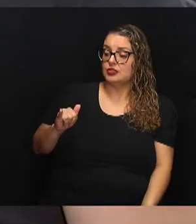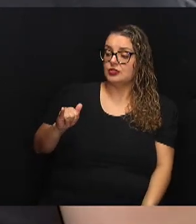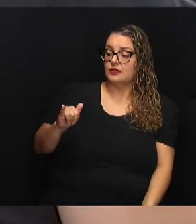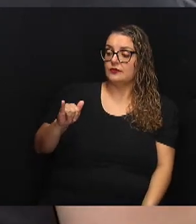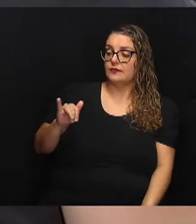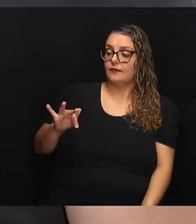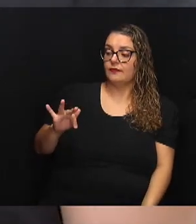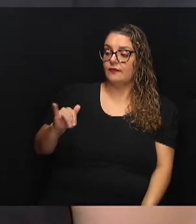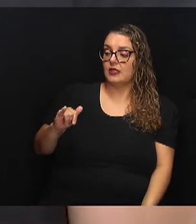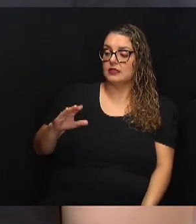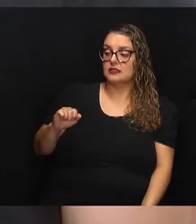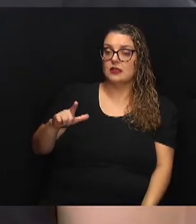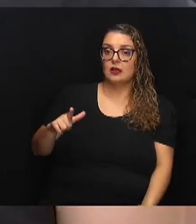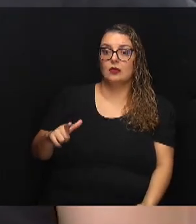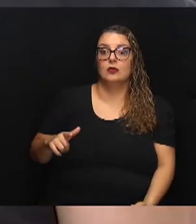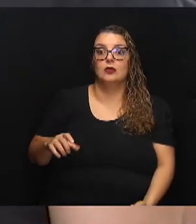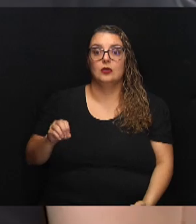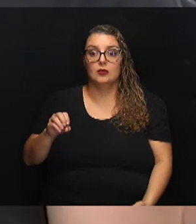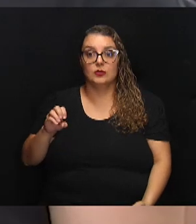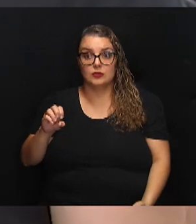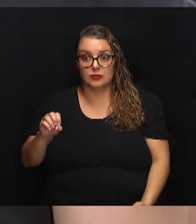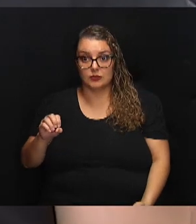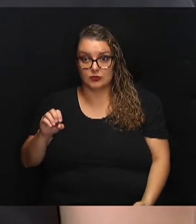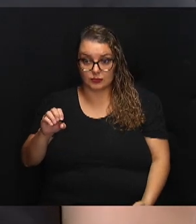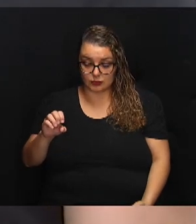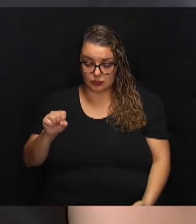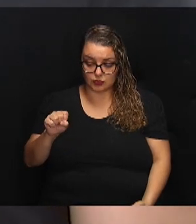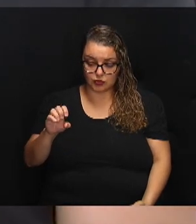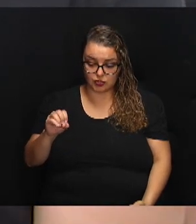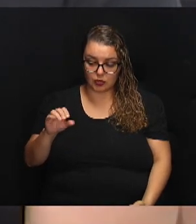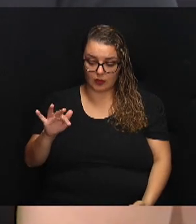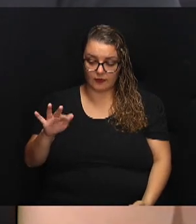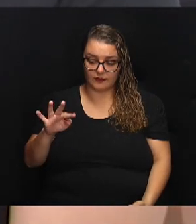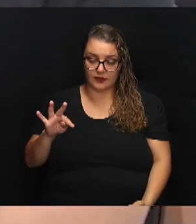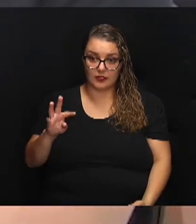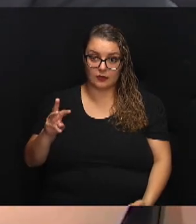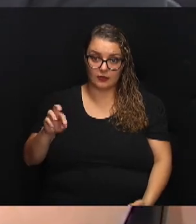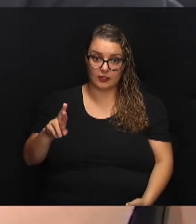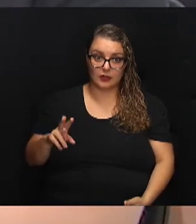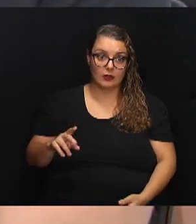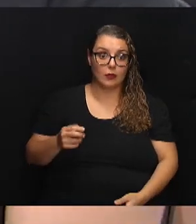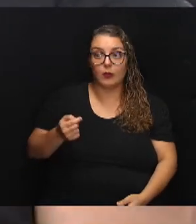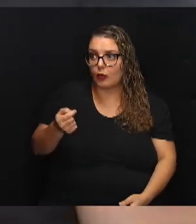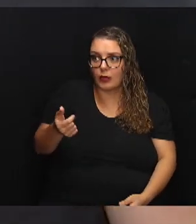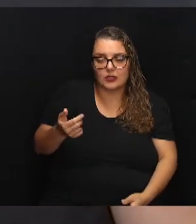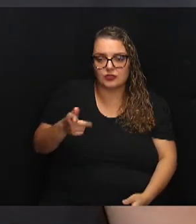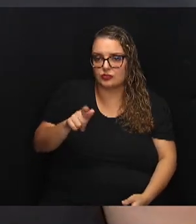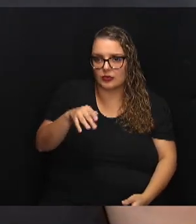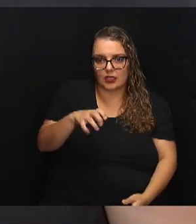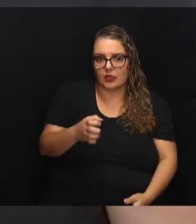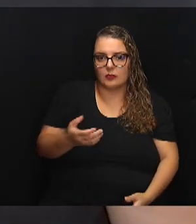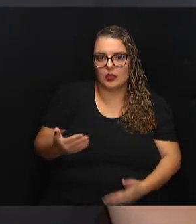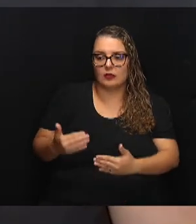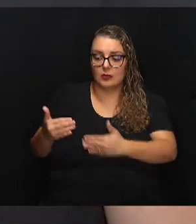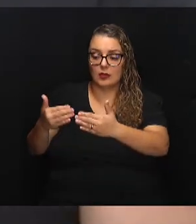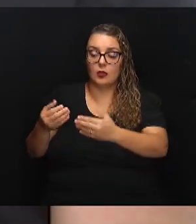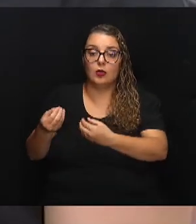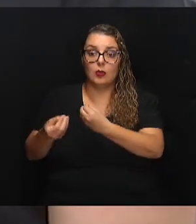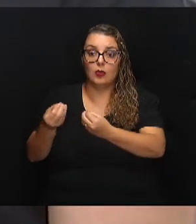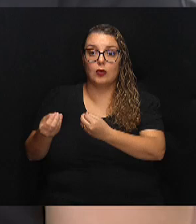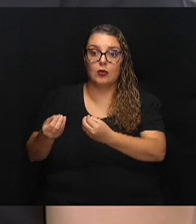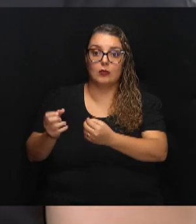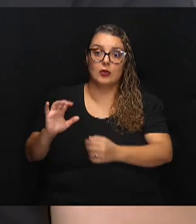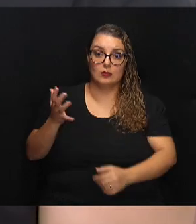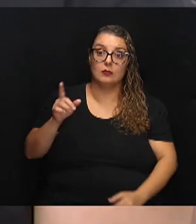que simula essa geração é praticamente um game. Né? Então foi colocado na mão de várias pessoas para simular como a proteína é criada, mas